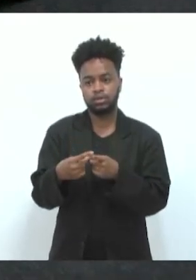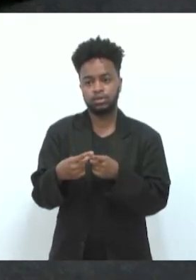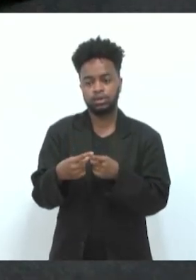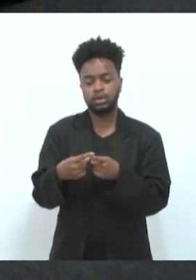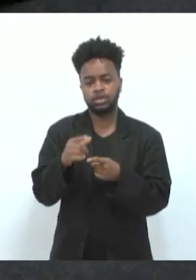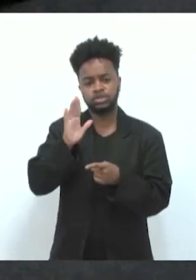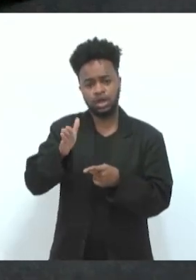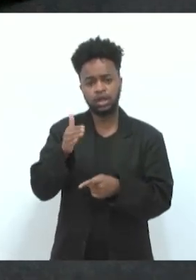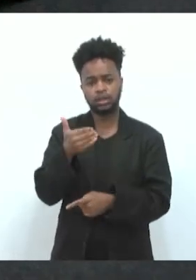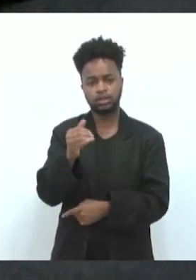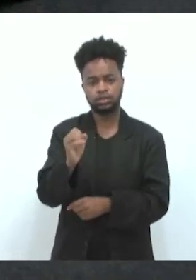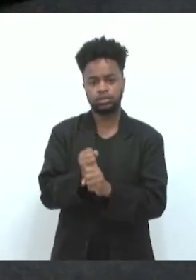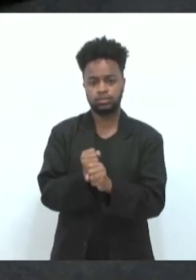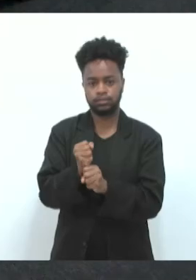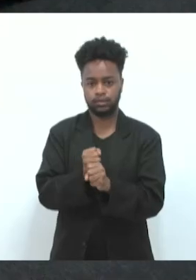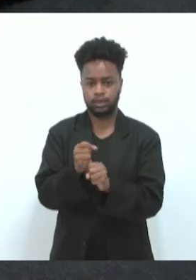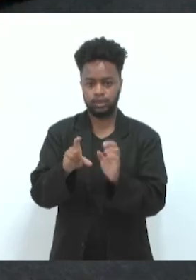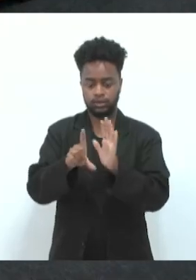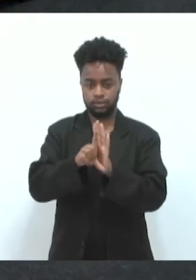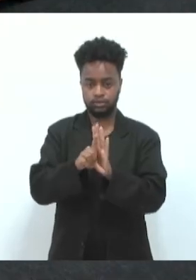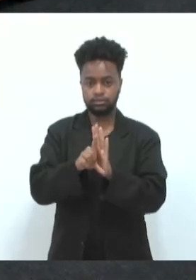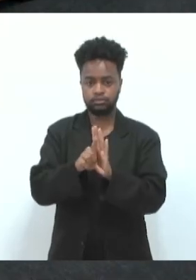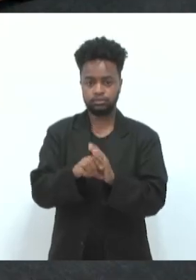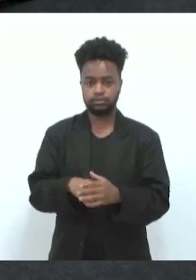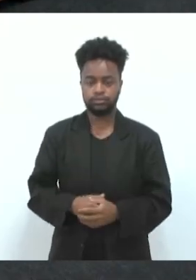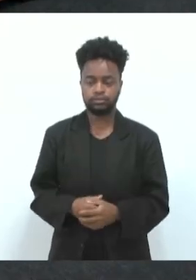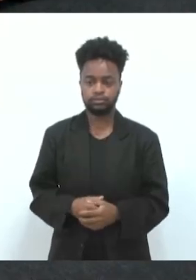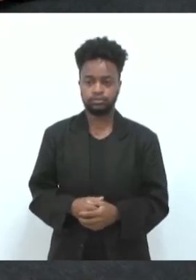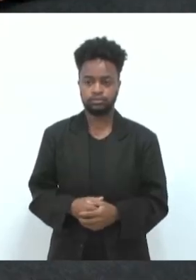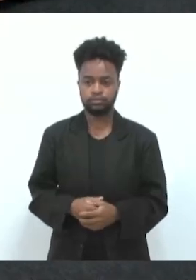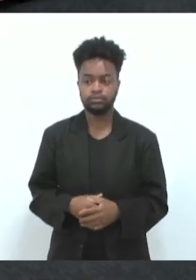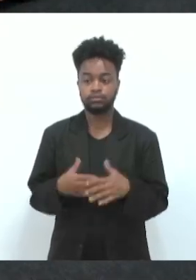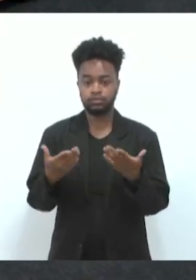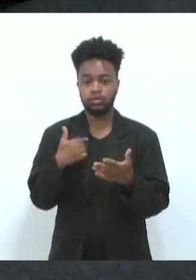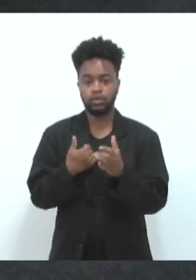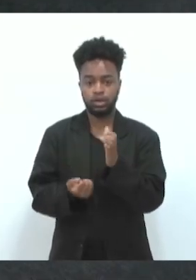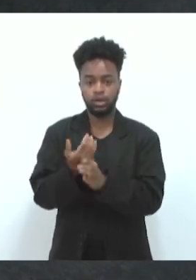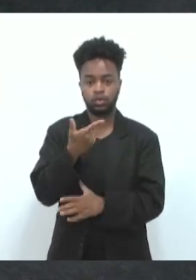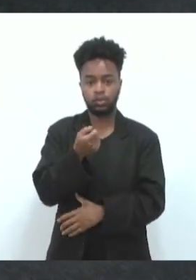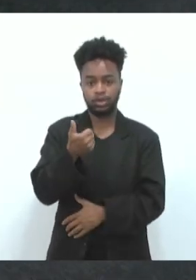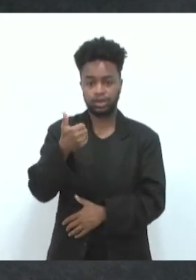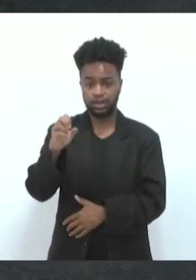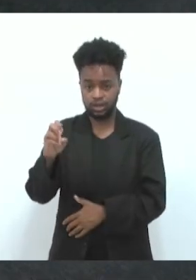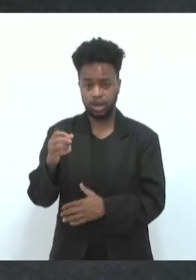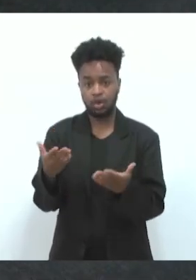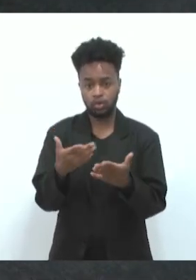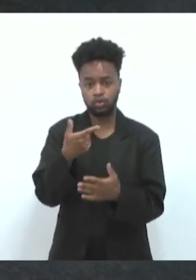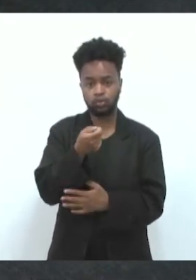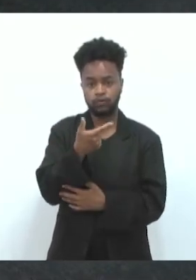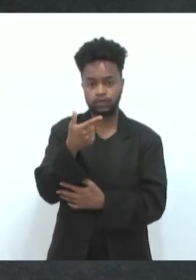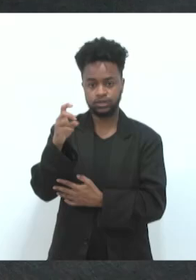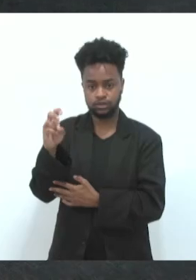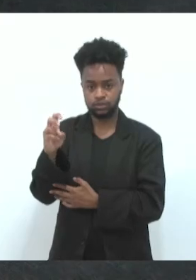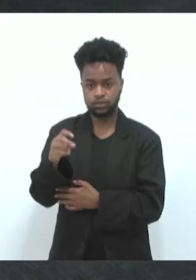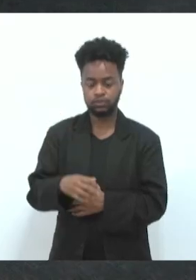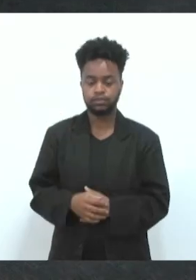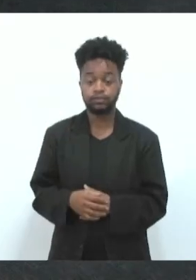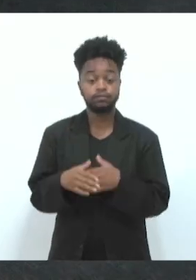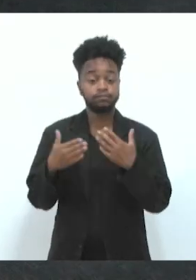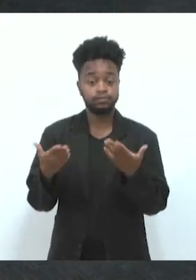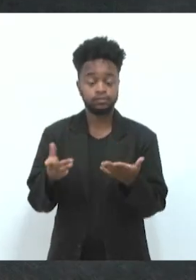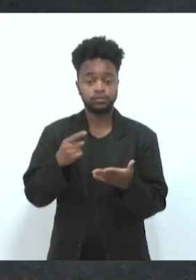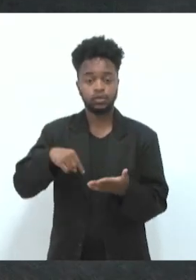10 anos. A lei tem 10 anos, exatamente 2015, a gente está em 2025, tem 10 anos. E a gente